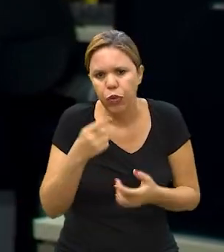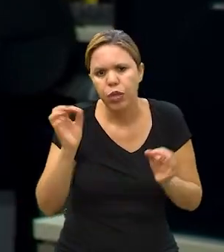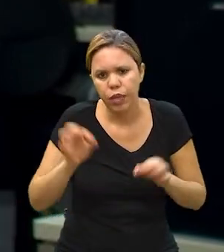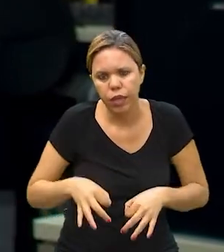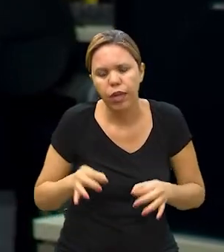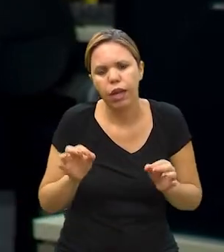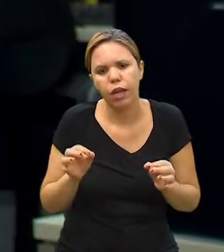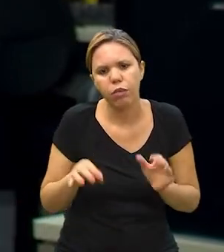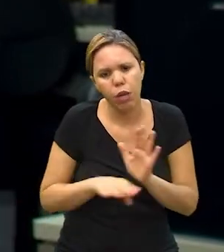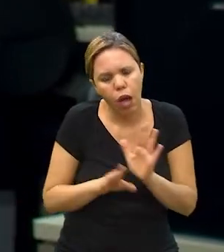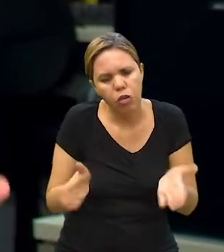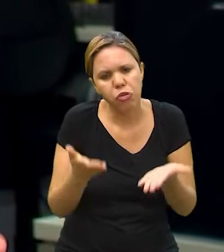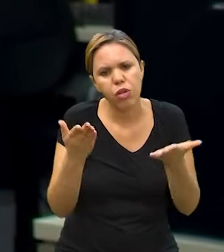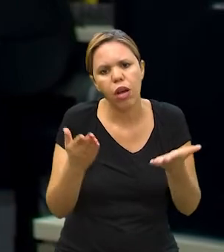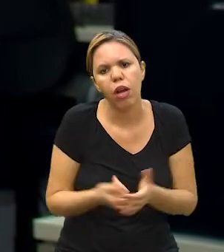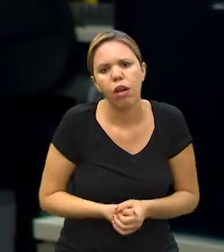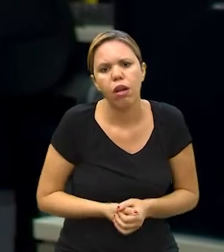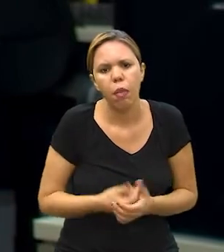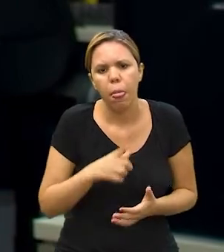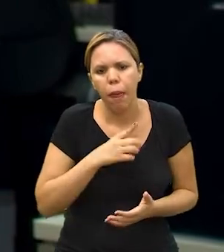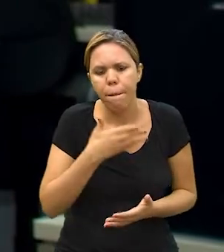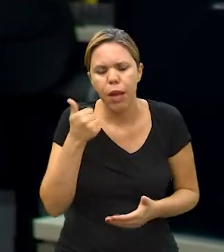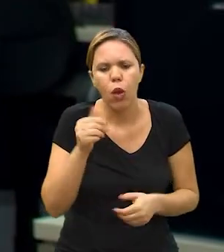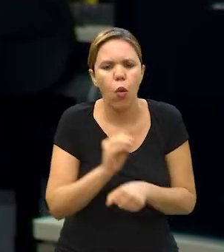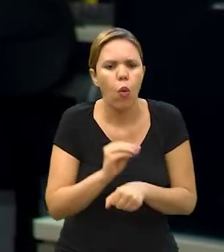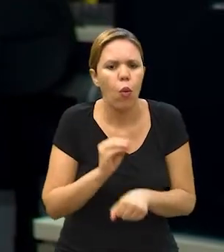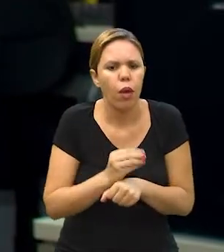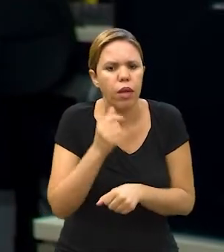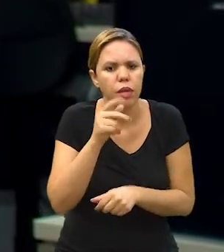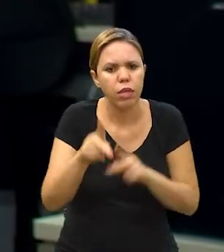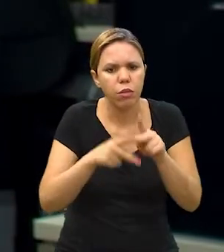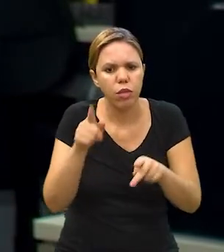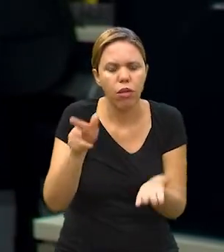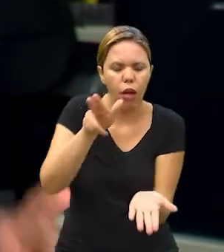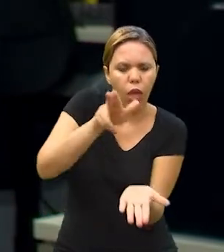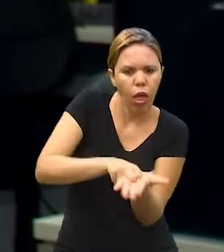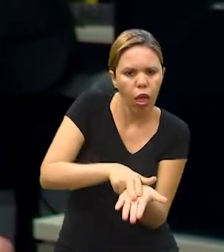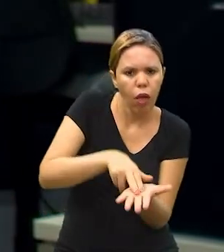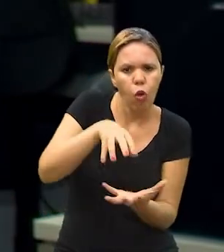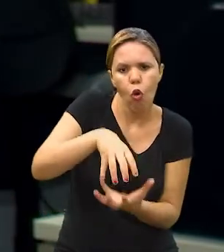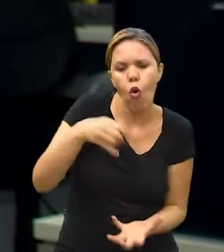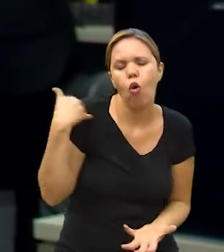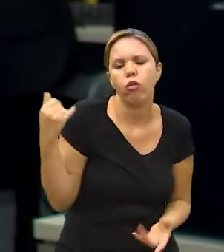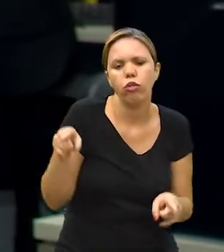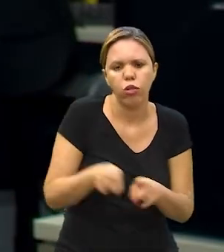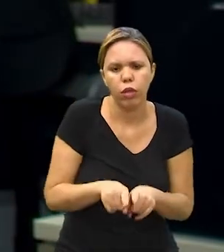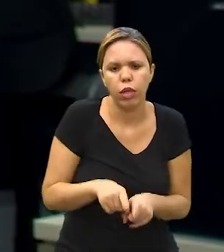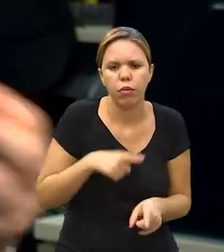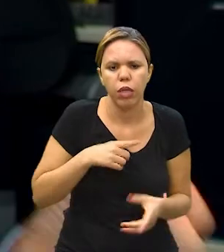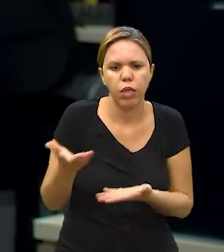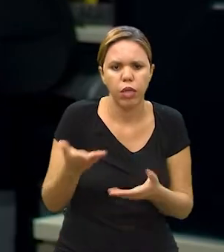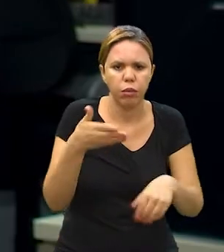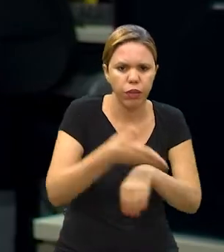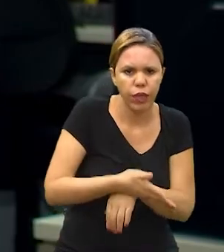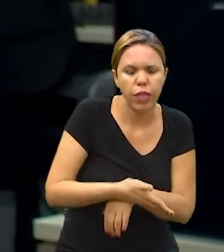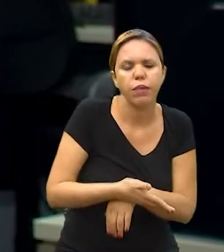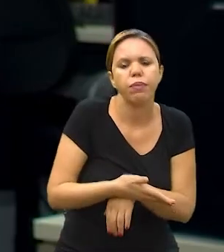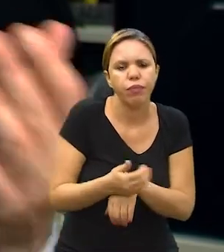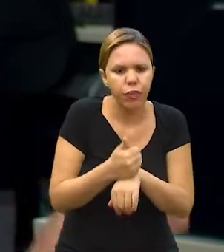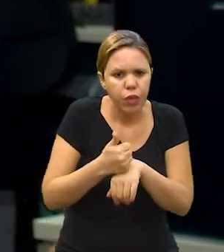ser tomados, né? A gente vai ter um melhor cuidado, por exemplo, das pessoas que são acamadas, dos idosos, né? Então que vão receber visitas de forma